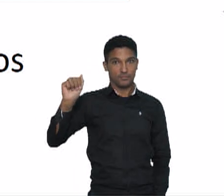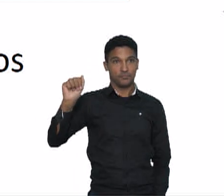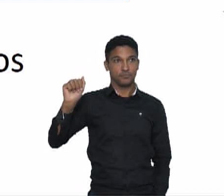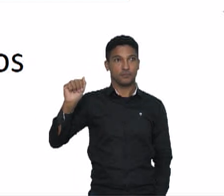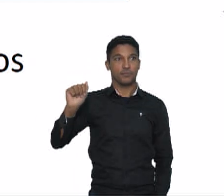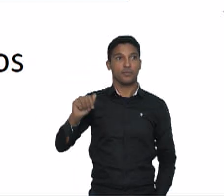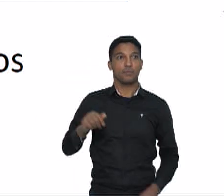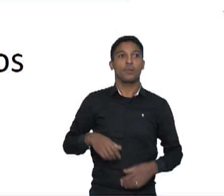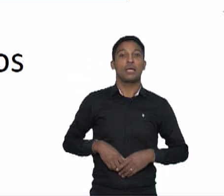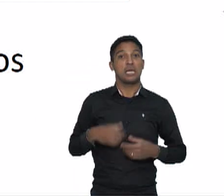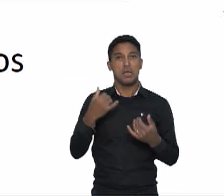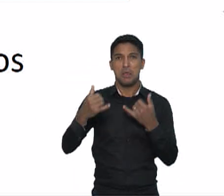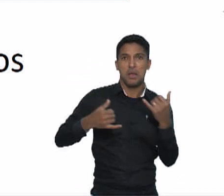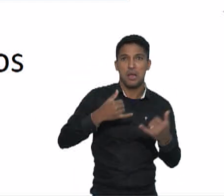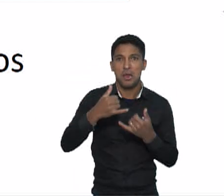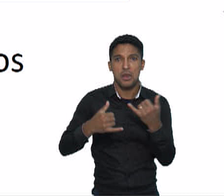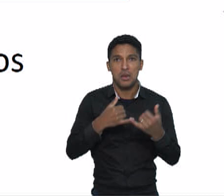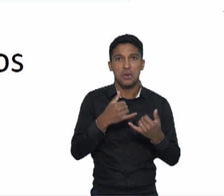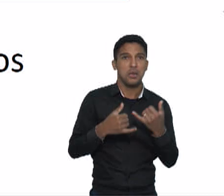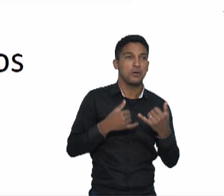Chegamos ao fim da nossa aula.